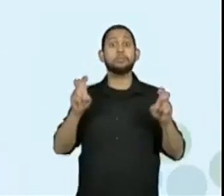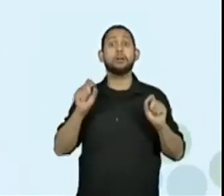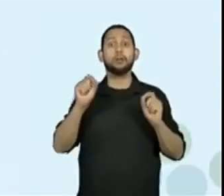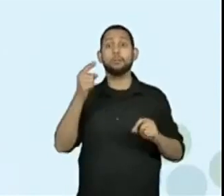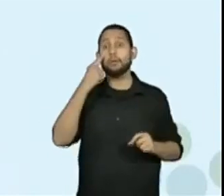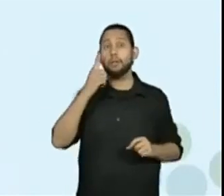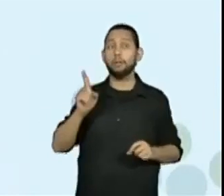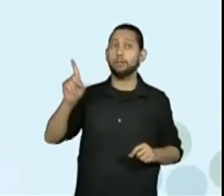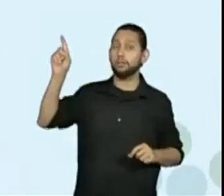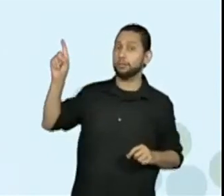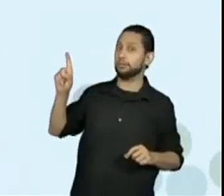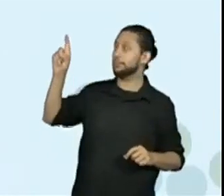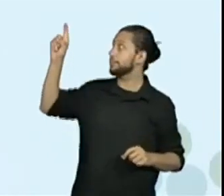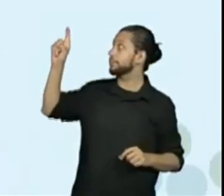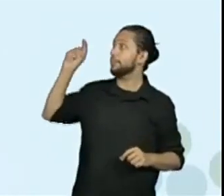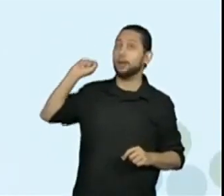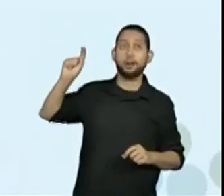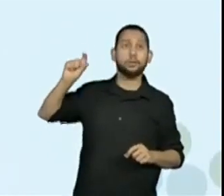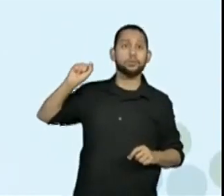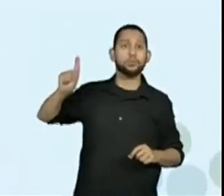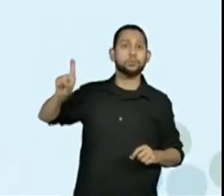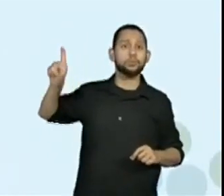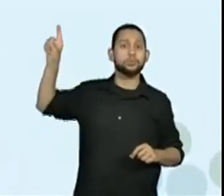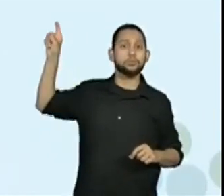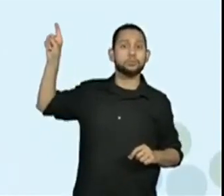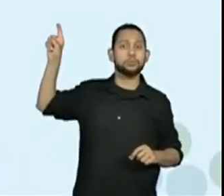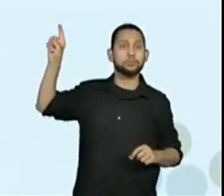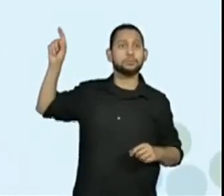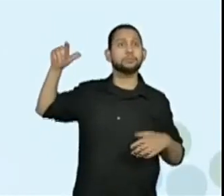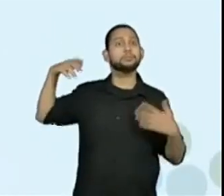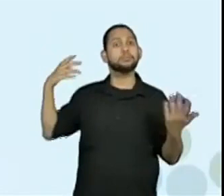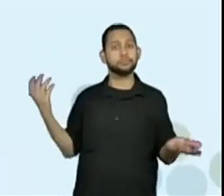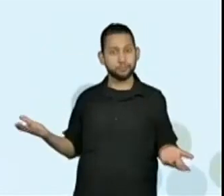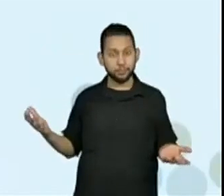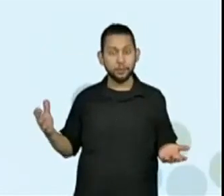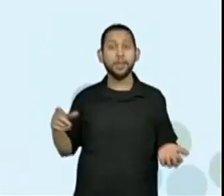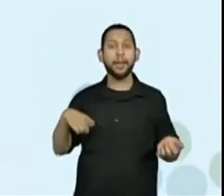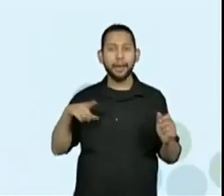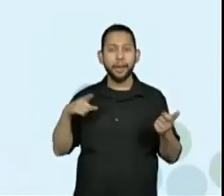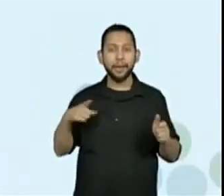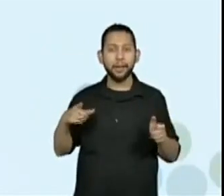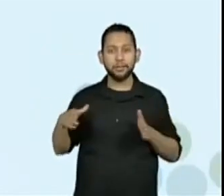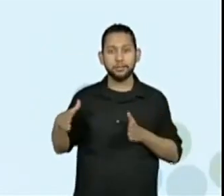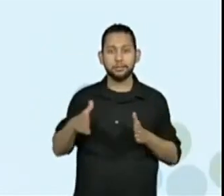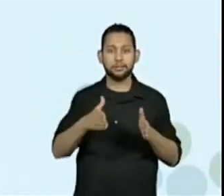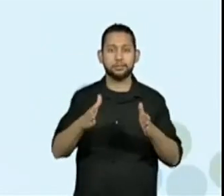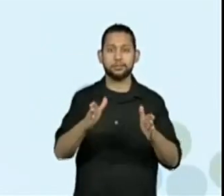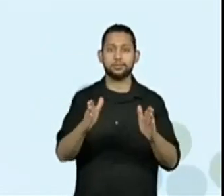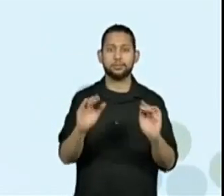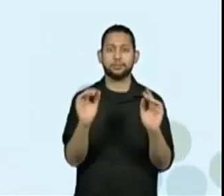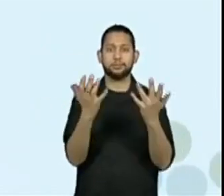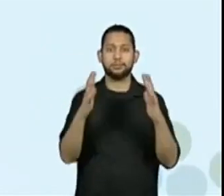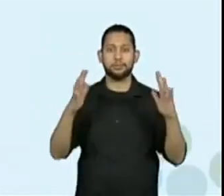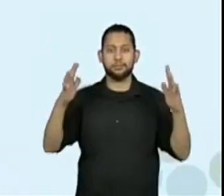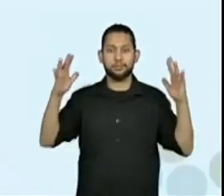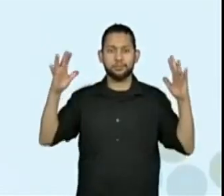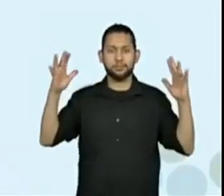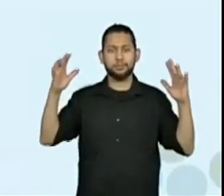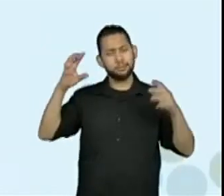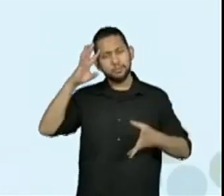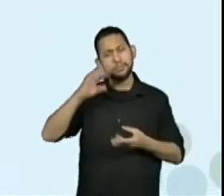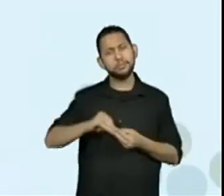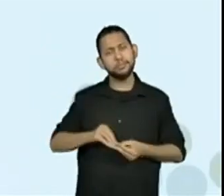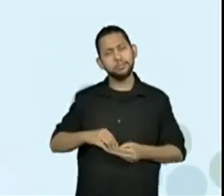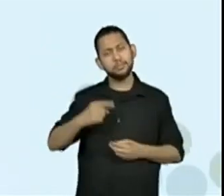aqui. Olha só, matas ciliares. O que é que vocês